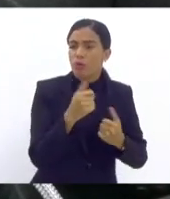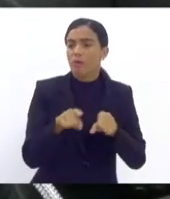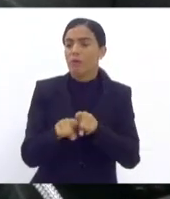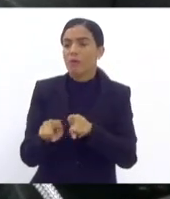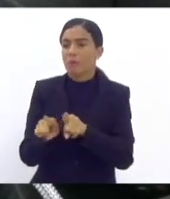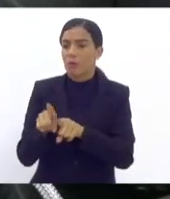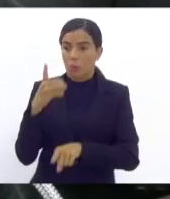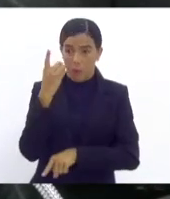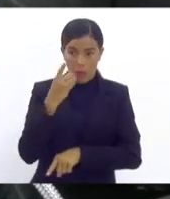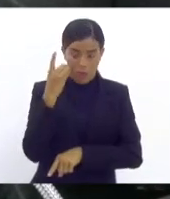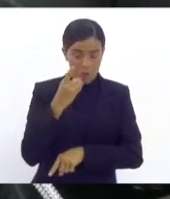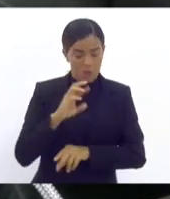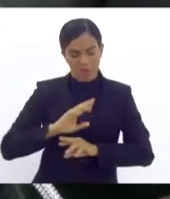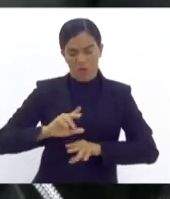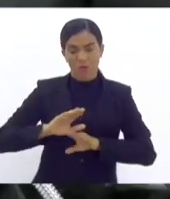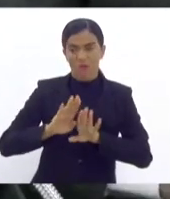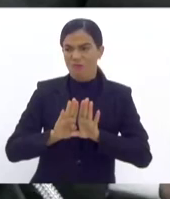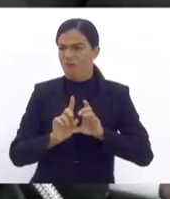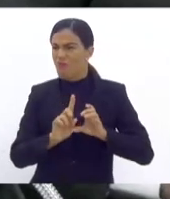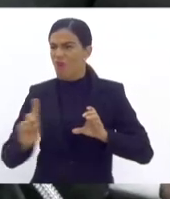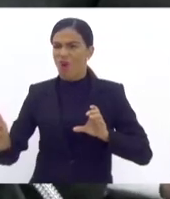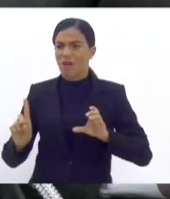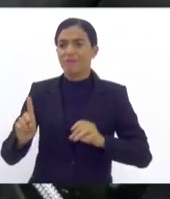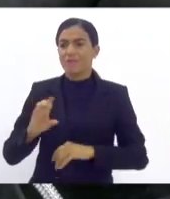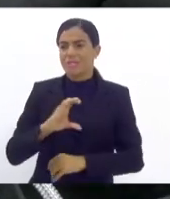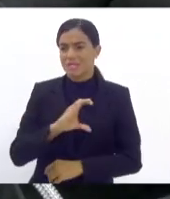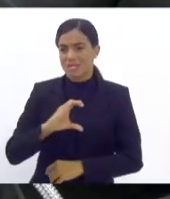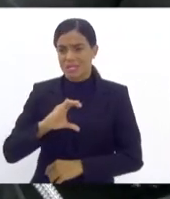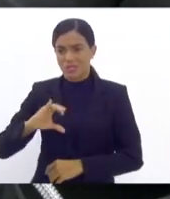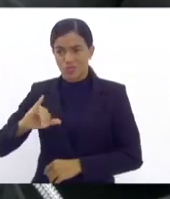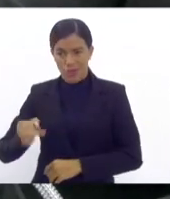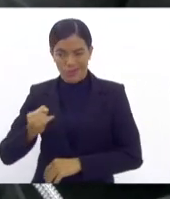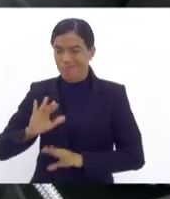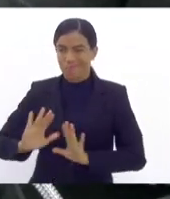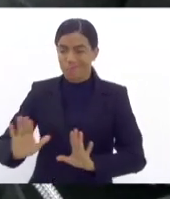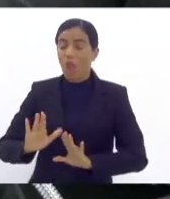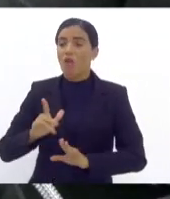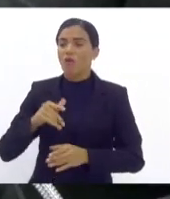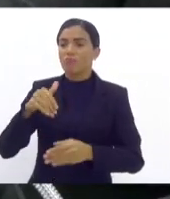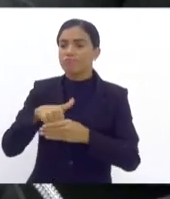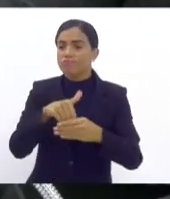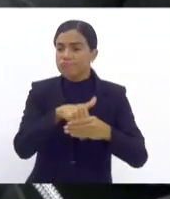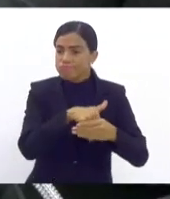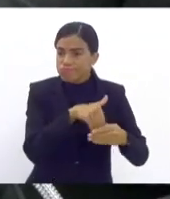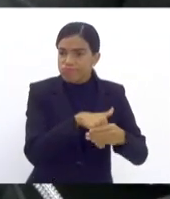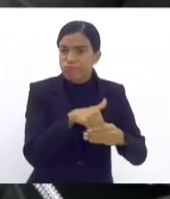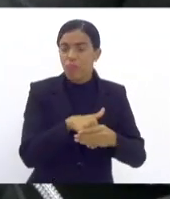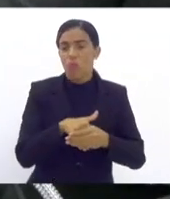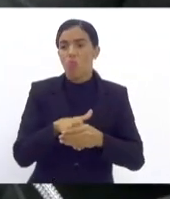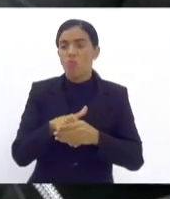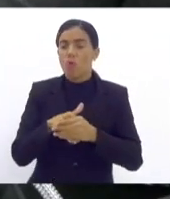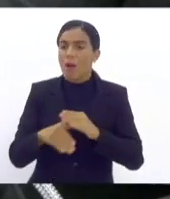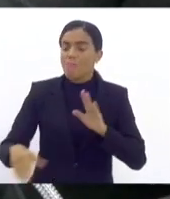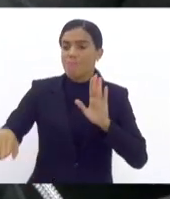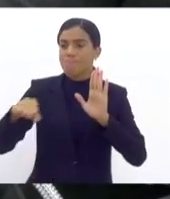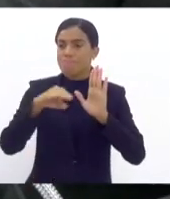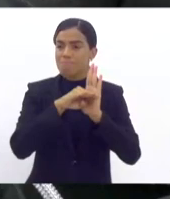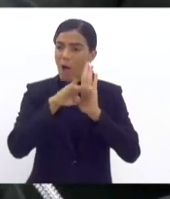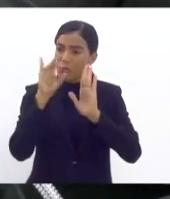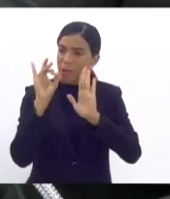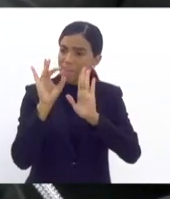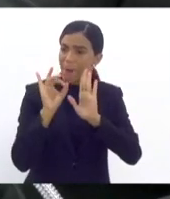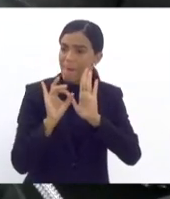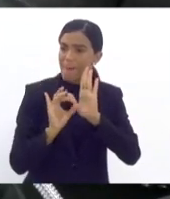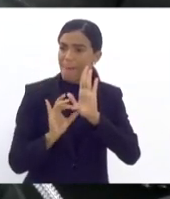efetivos e não da CCJ e todos os deputados da casa para a gente discutir a matéria. Então, vou botar em votação a realização de uma pauta exclusiva, que a gente não trata